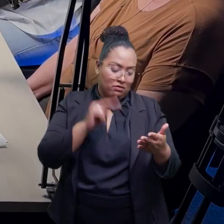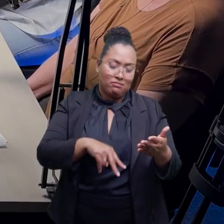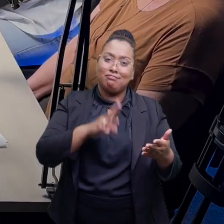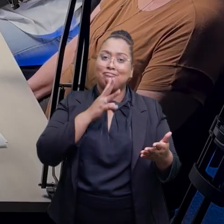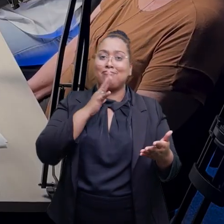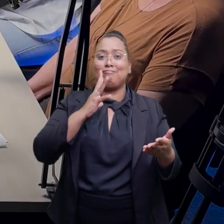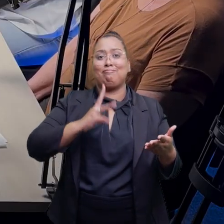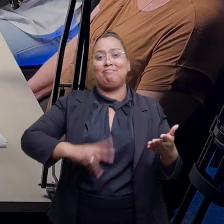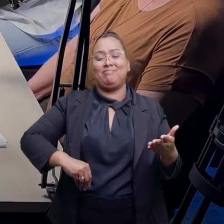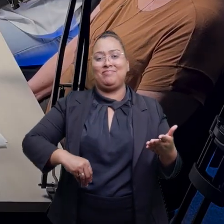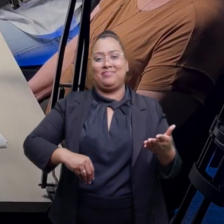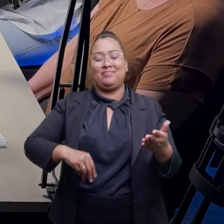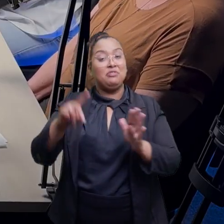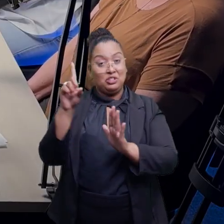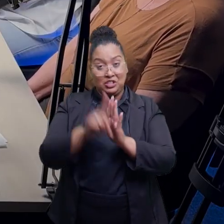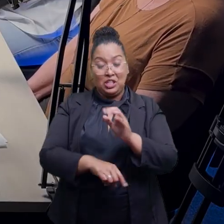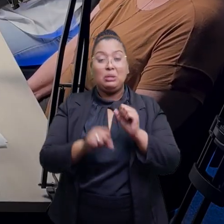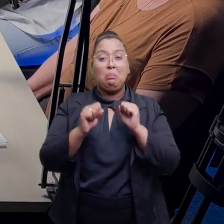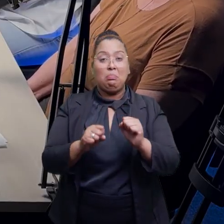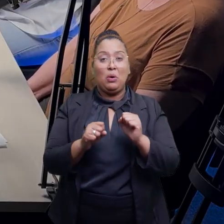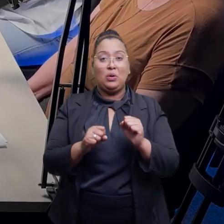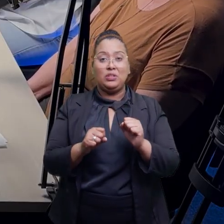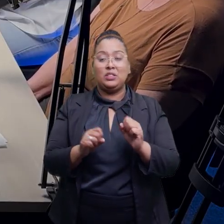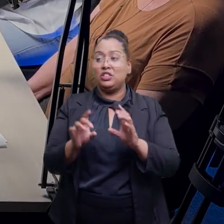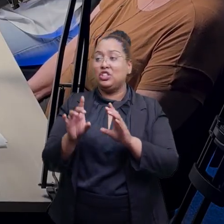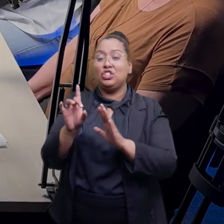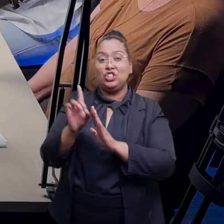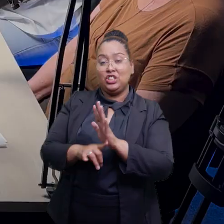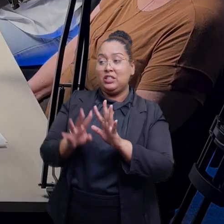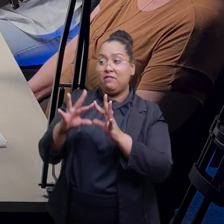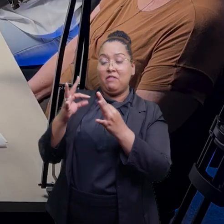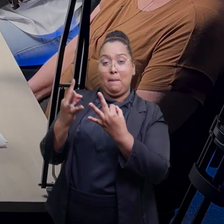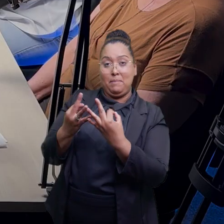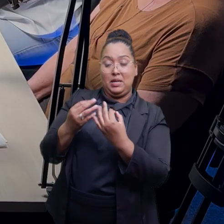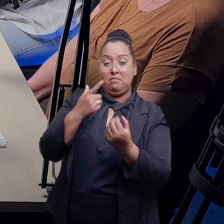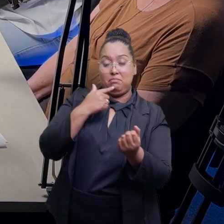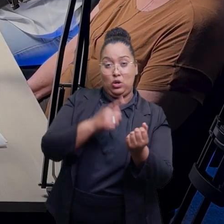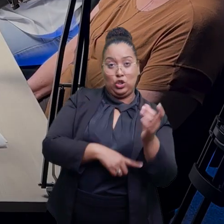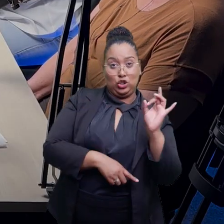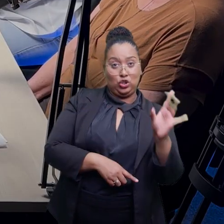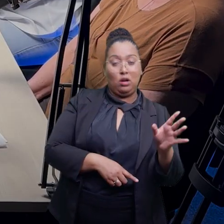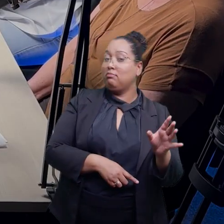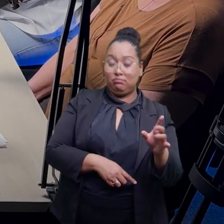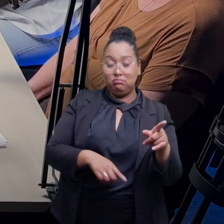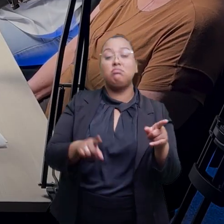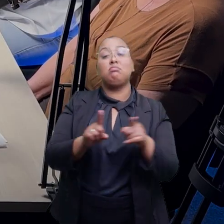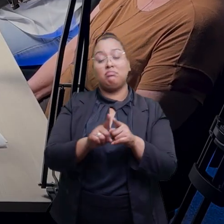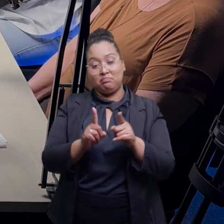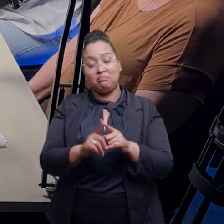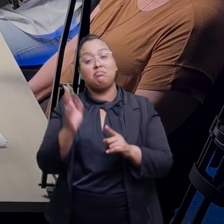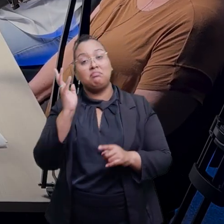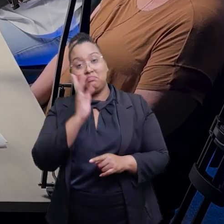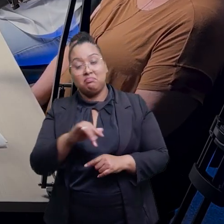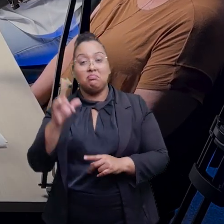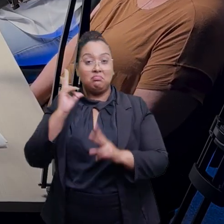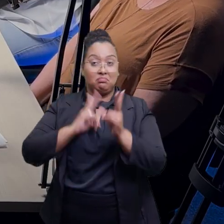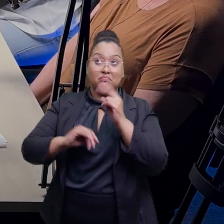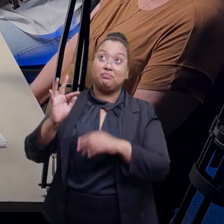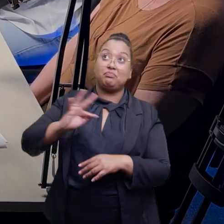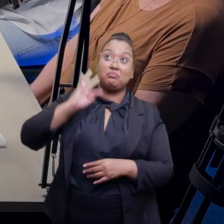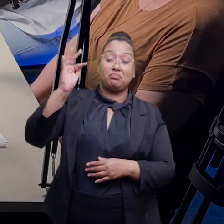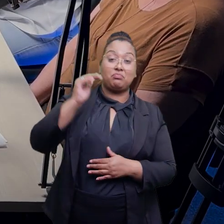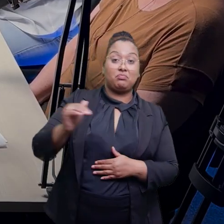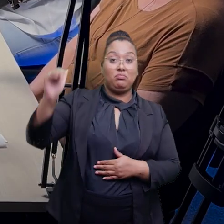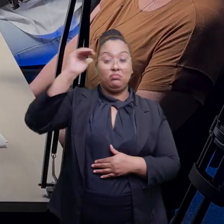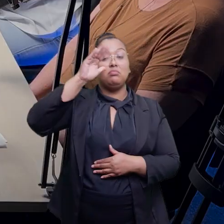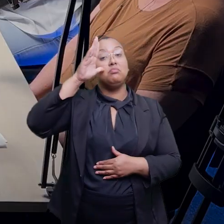você. Esse direito não é só o direito daquela família que está sendo assistida da parte biológica, mas também daquela criança e adolescente que, como adulto,